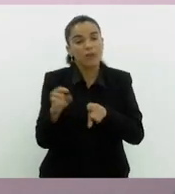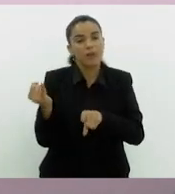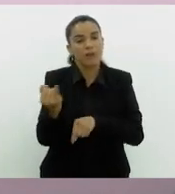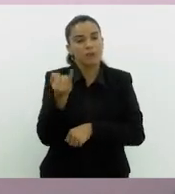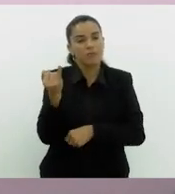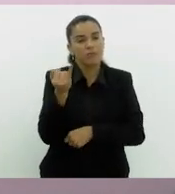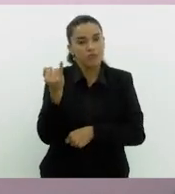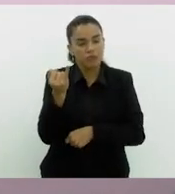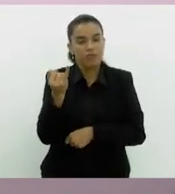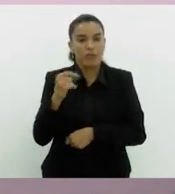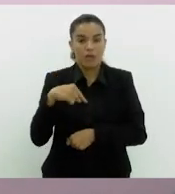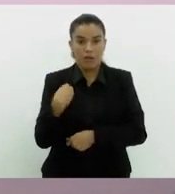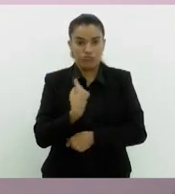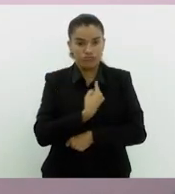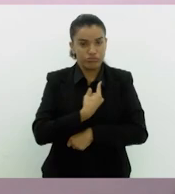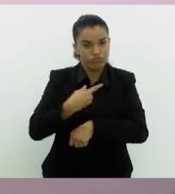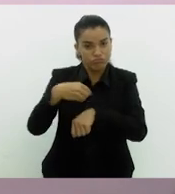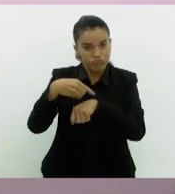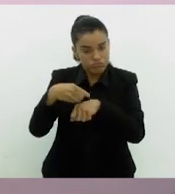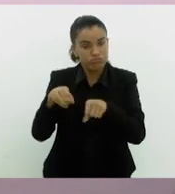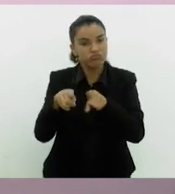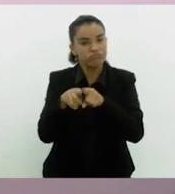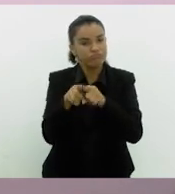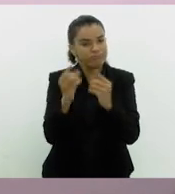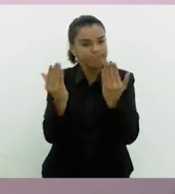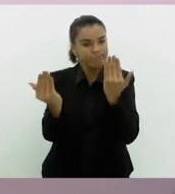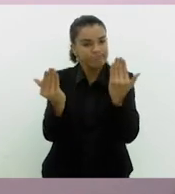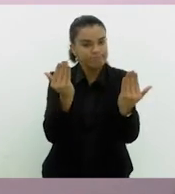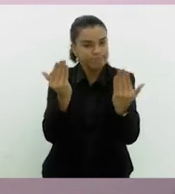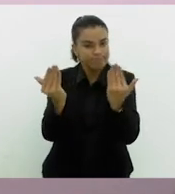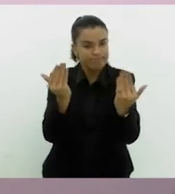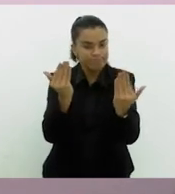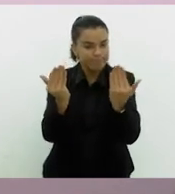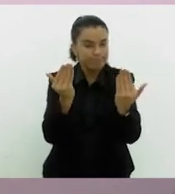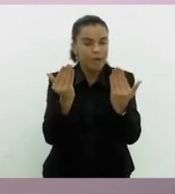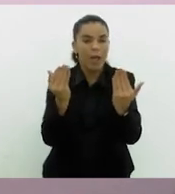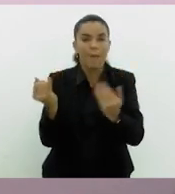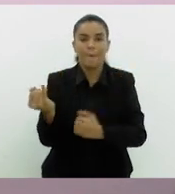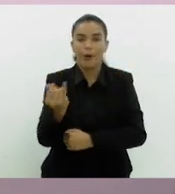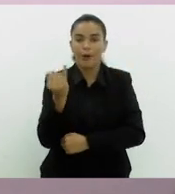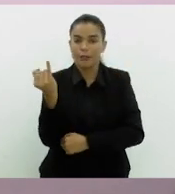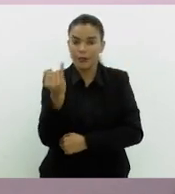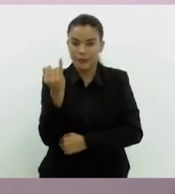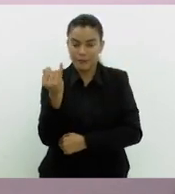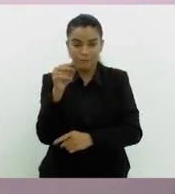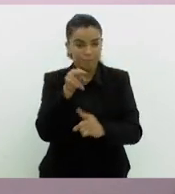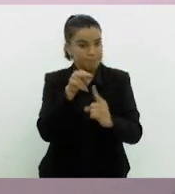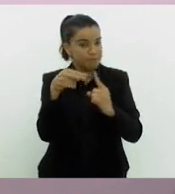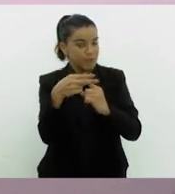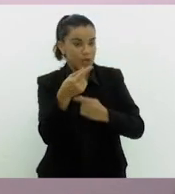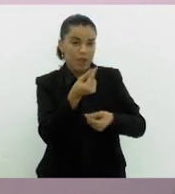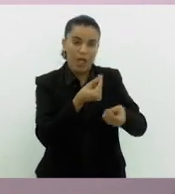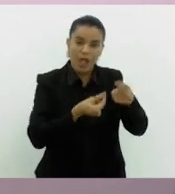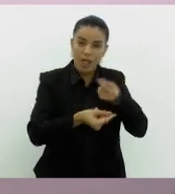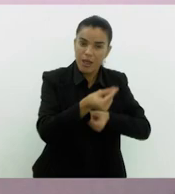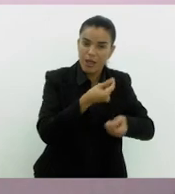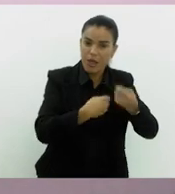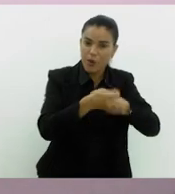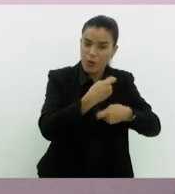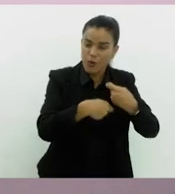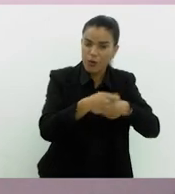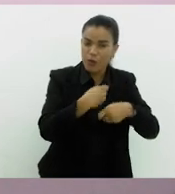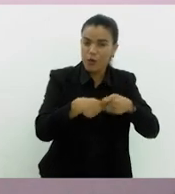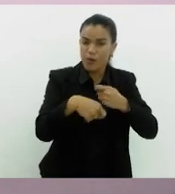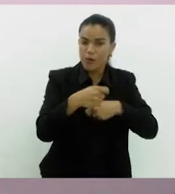gente leve em consideração isso, a importância do ponto de vista econômico, mas também a importância